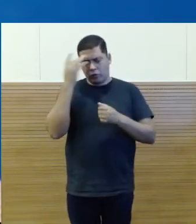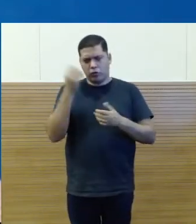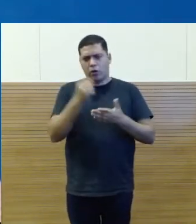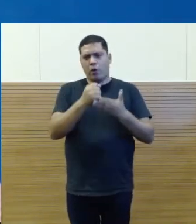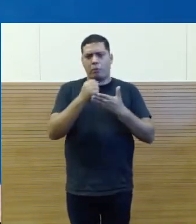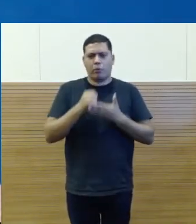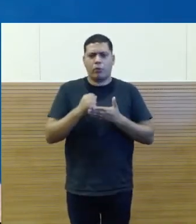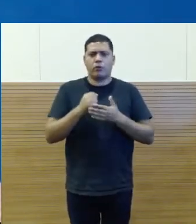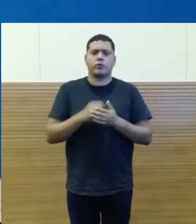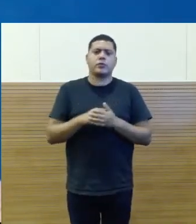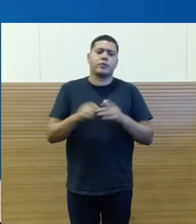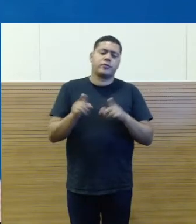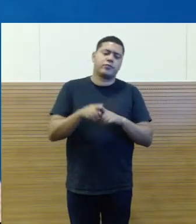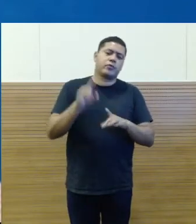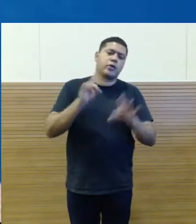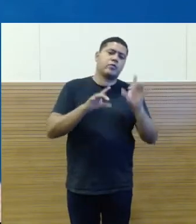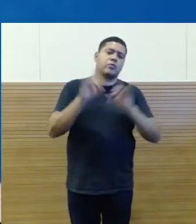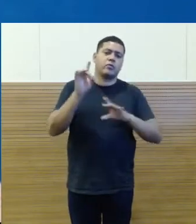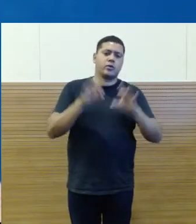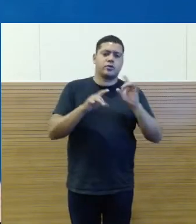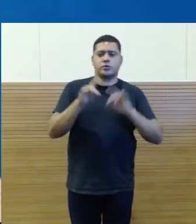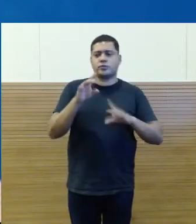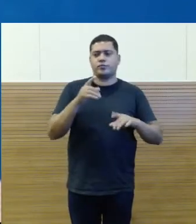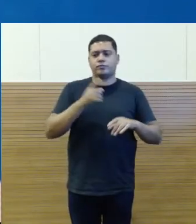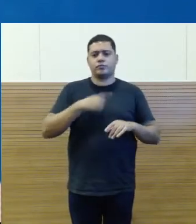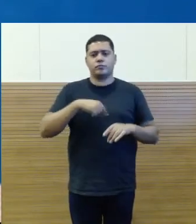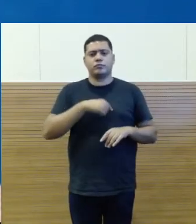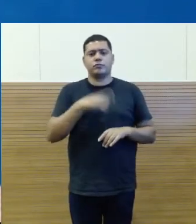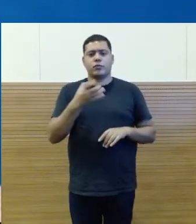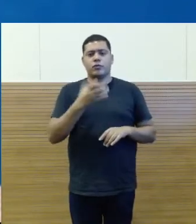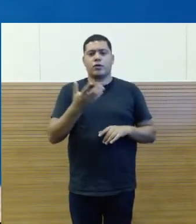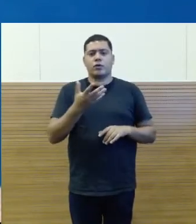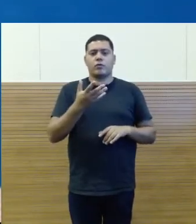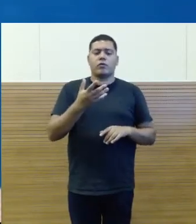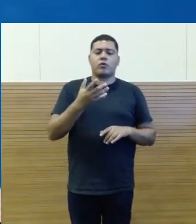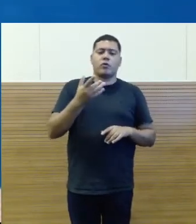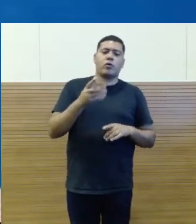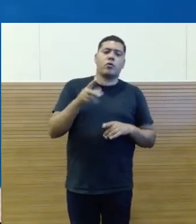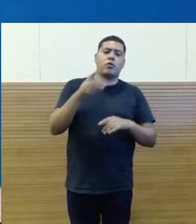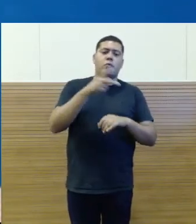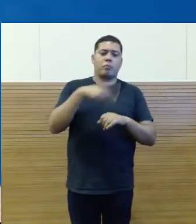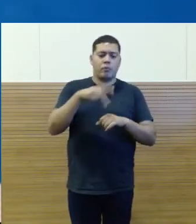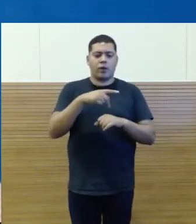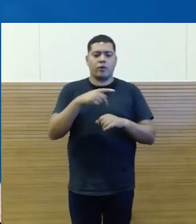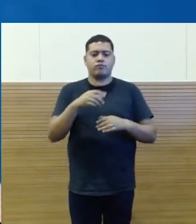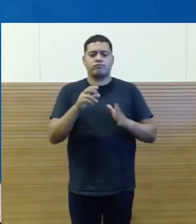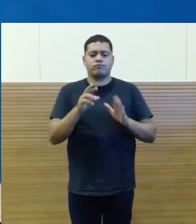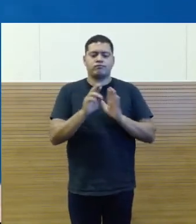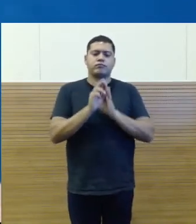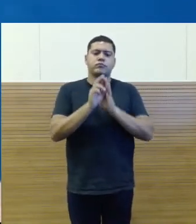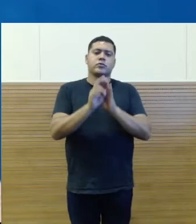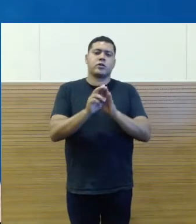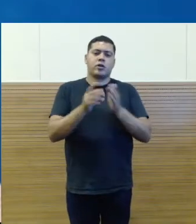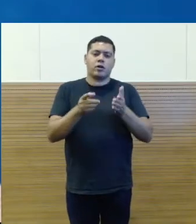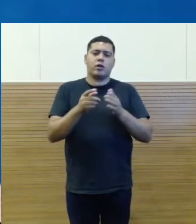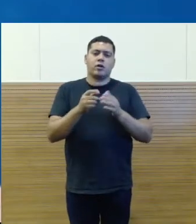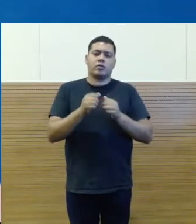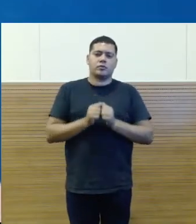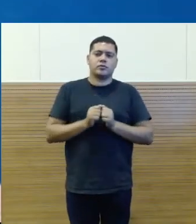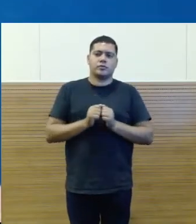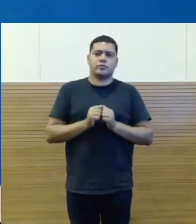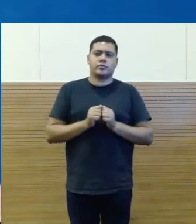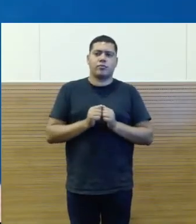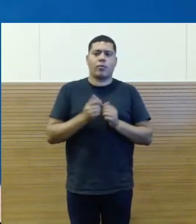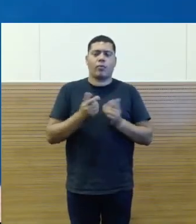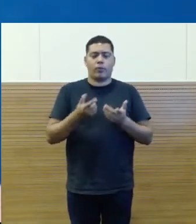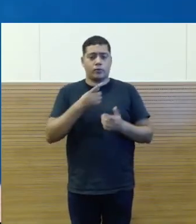apoiarão, e especialmente nós gostaríamos que os Estados-membros liderassem essa coalizão em conjunto conosco.